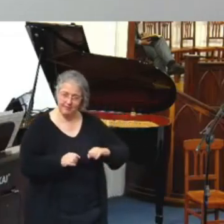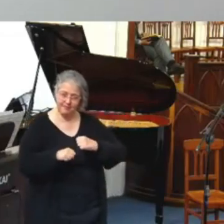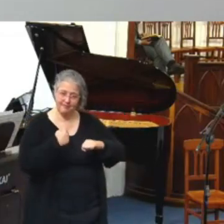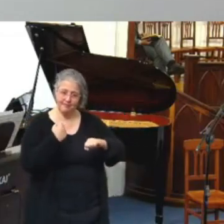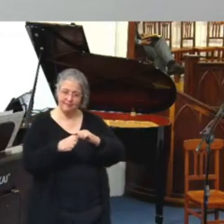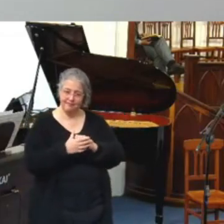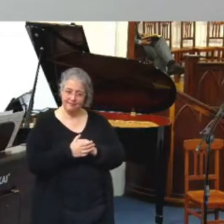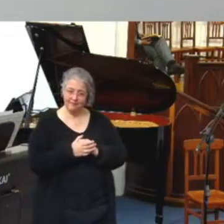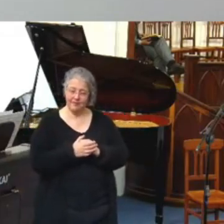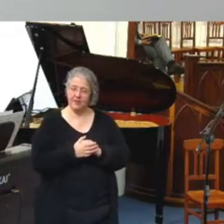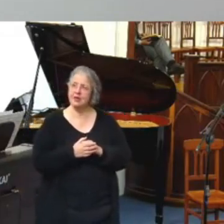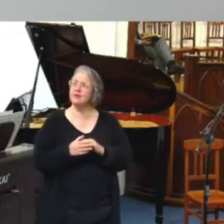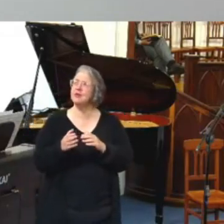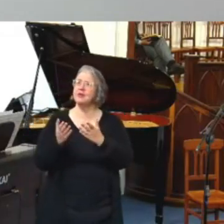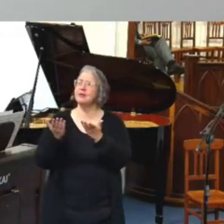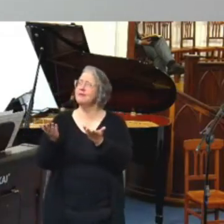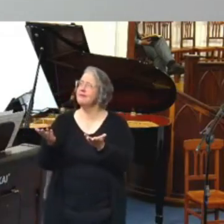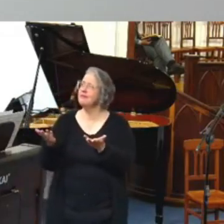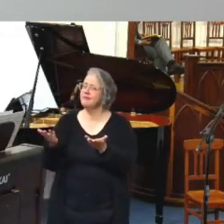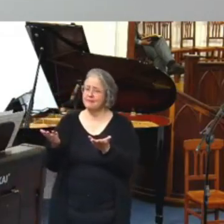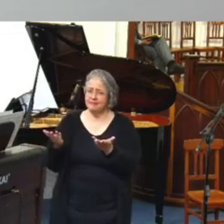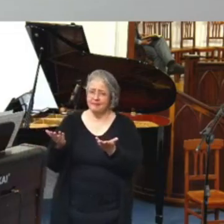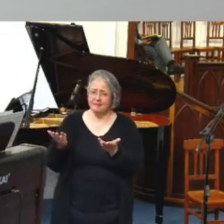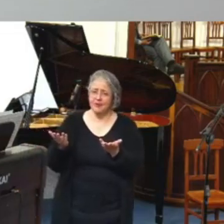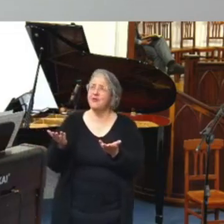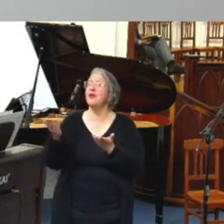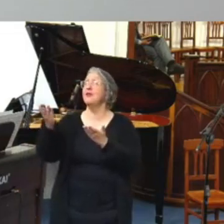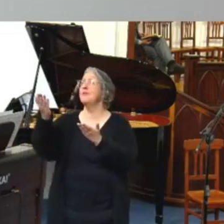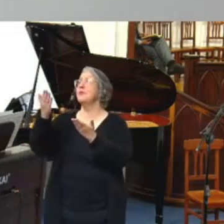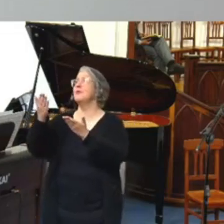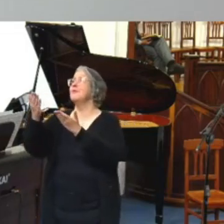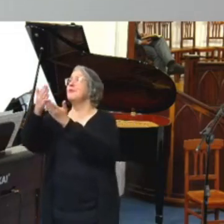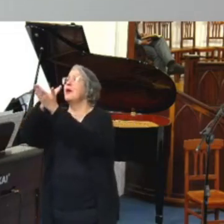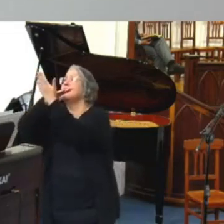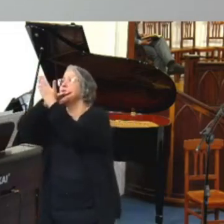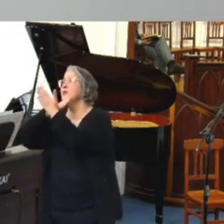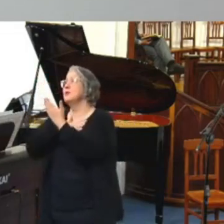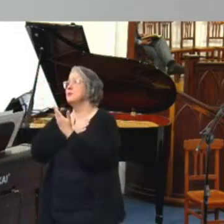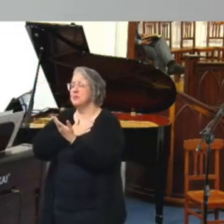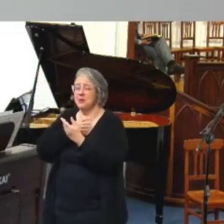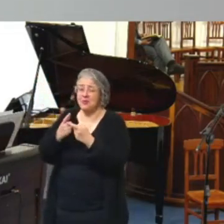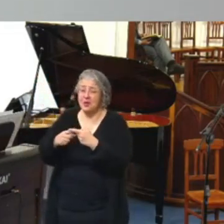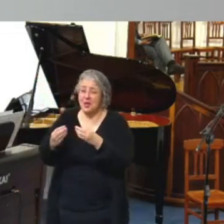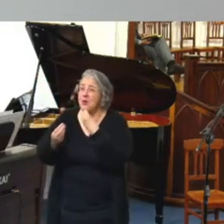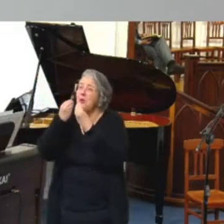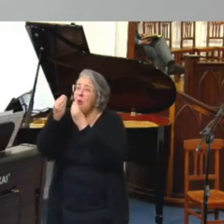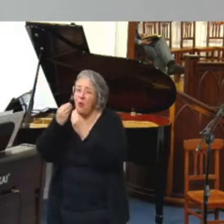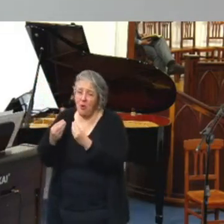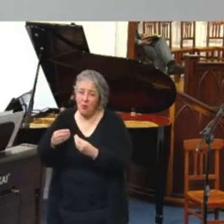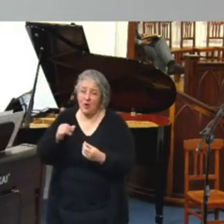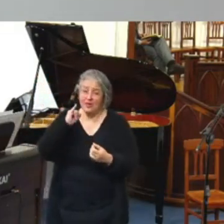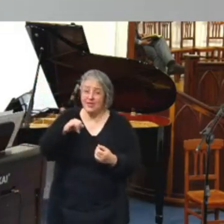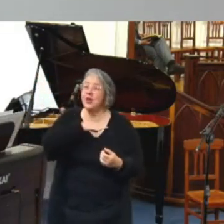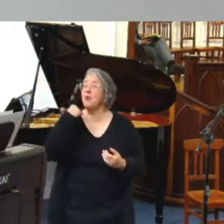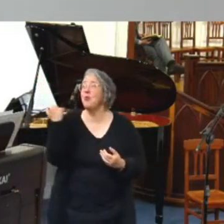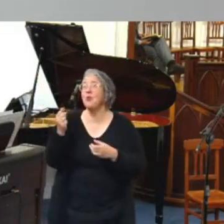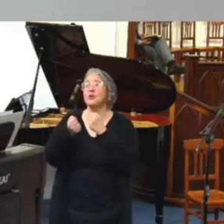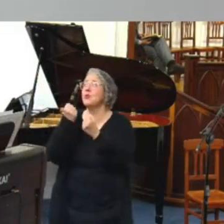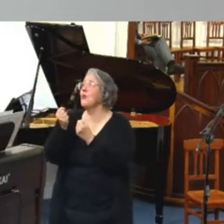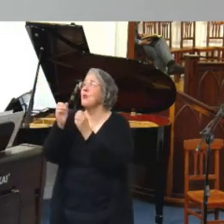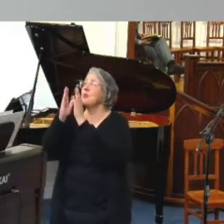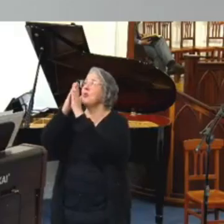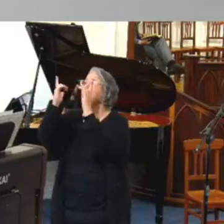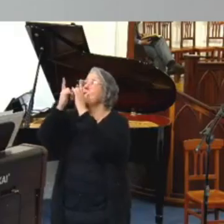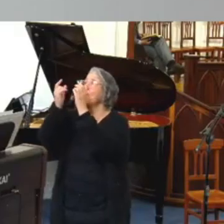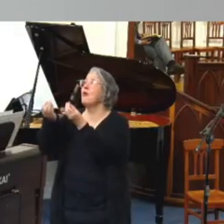porque se eu morrer, como eu vou te dar louvor? Se eu morrer, como eu irei levar o teu